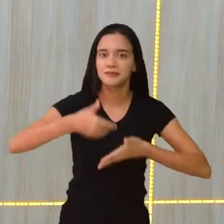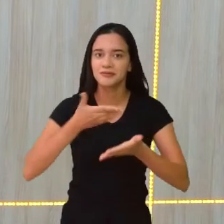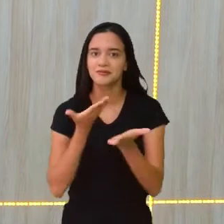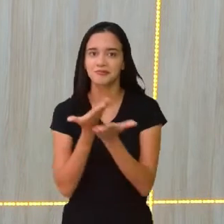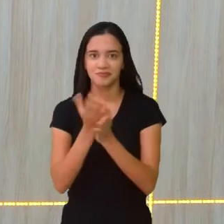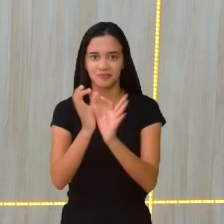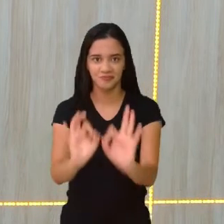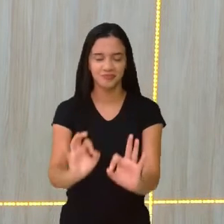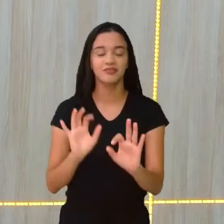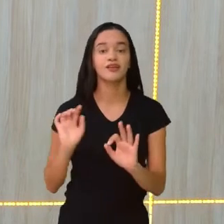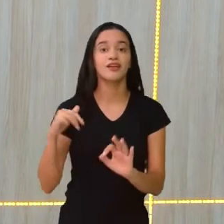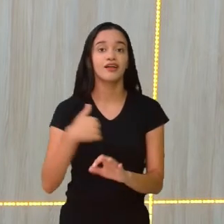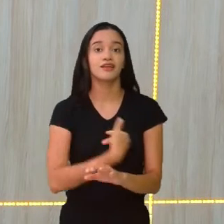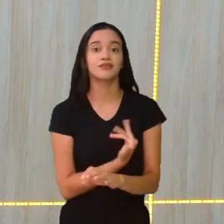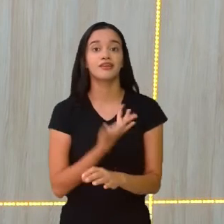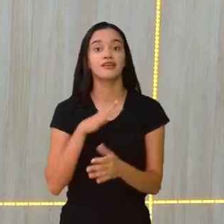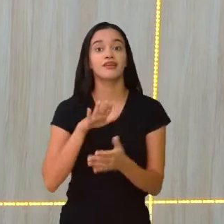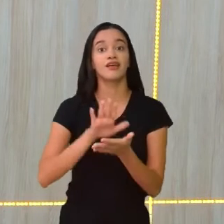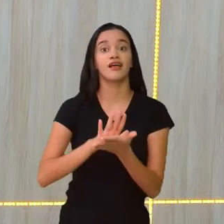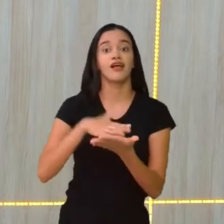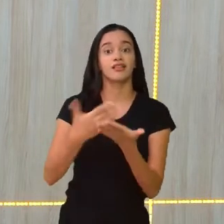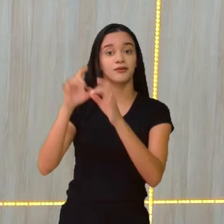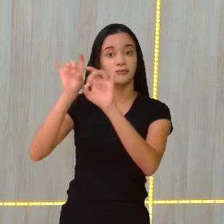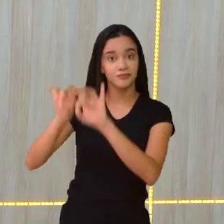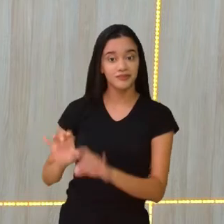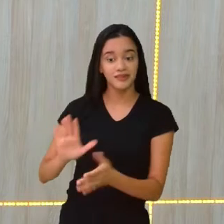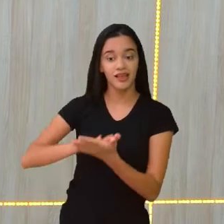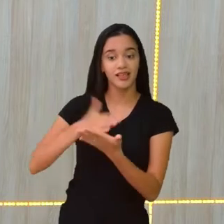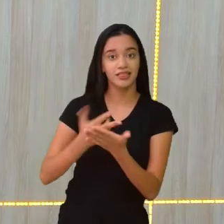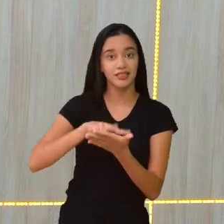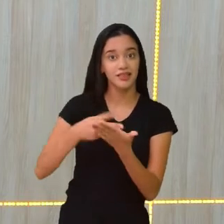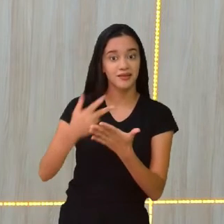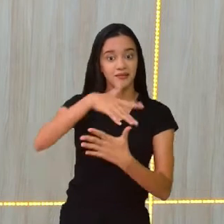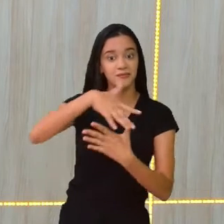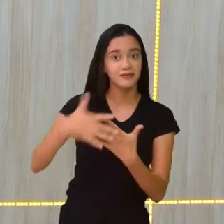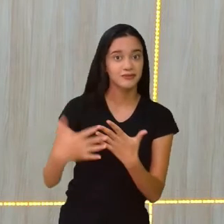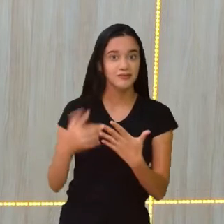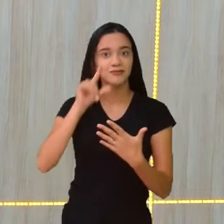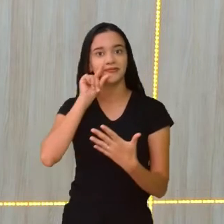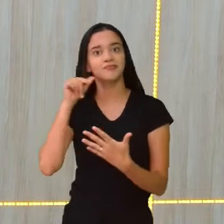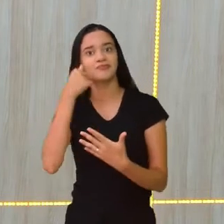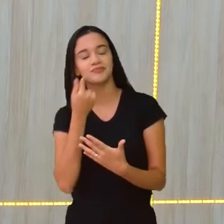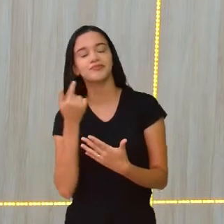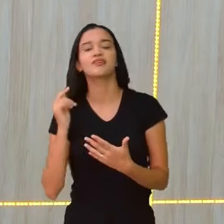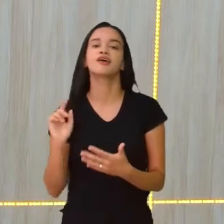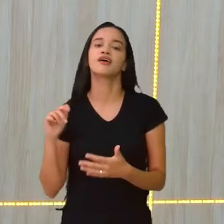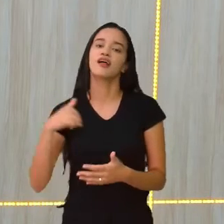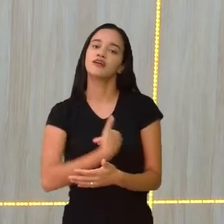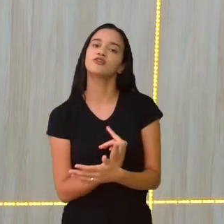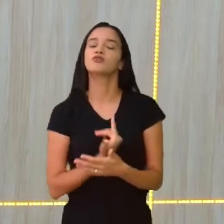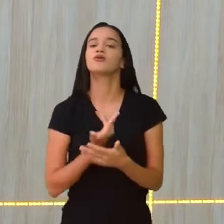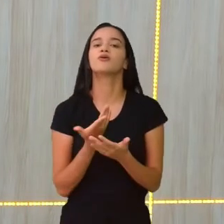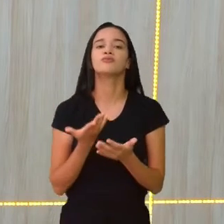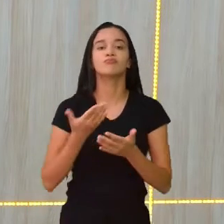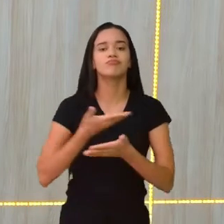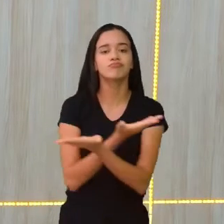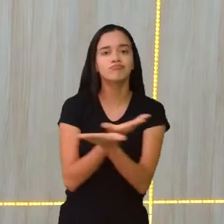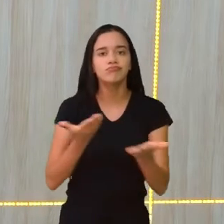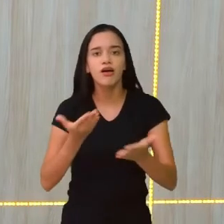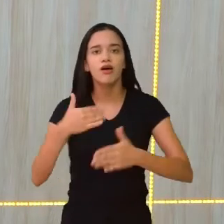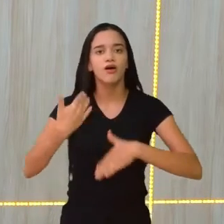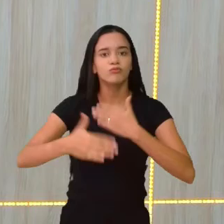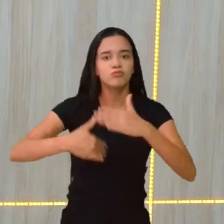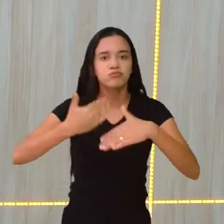tá certo? Nós estamos aqui com a nossa querida intérprete Midian, que vai conosco para que nós possamos atingir